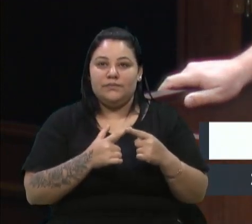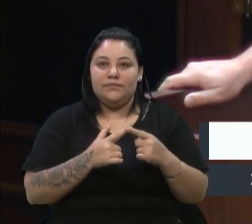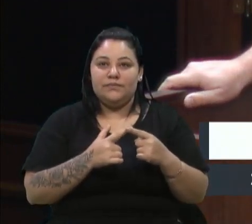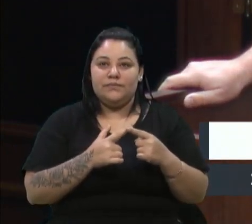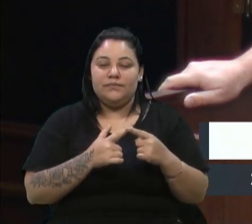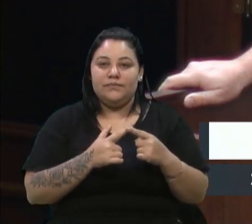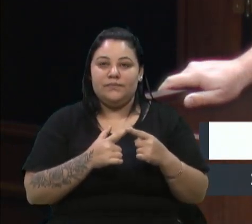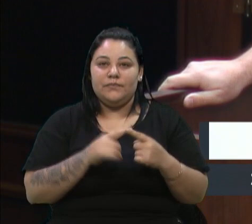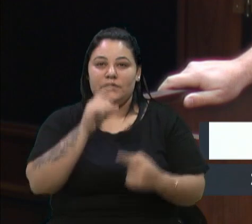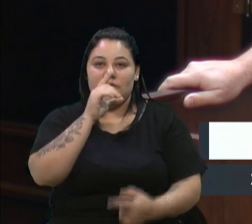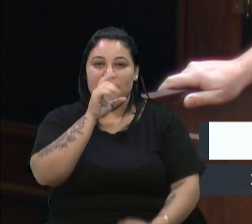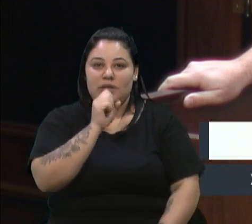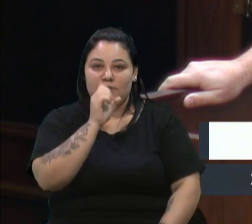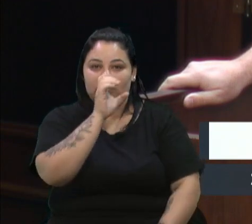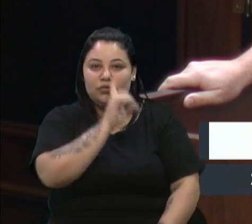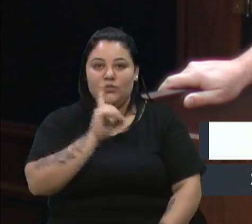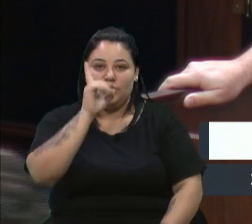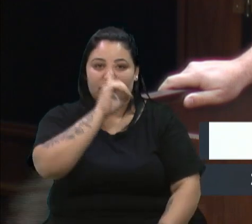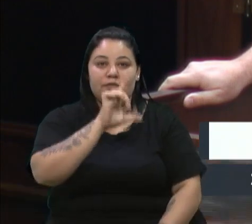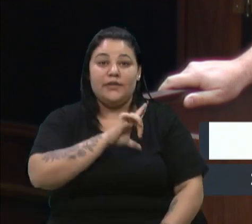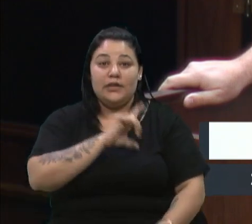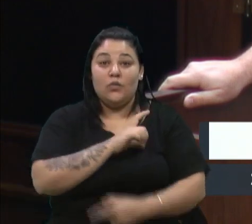de Caxias do Sul acontecendo.